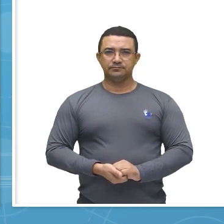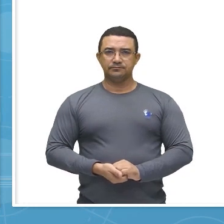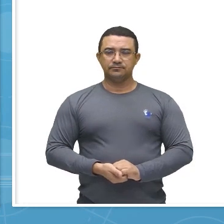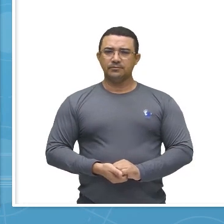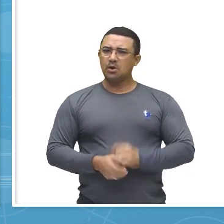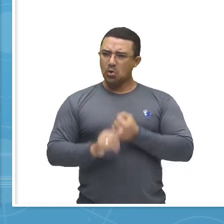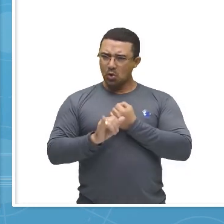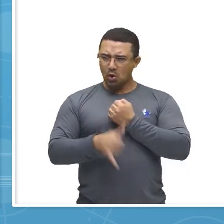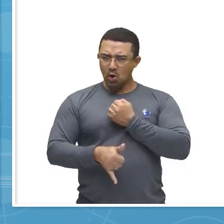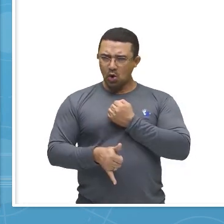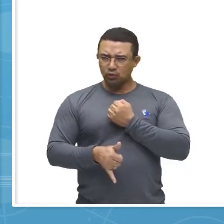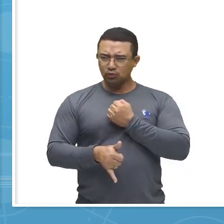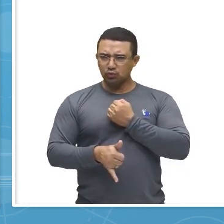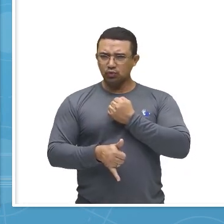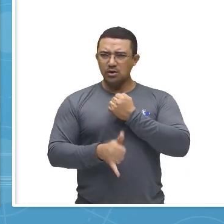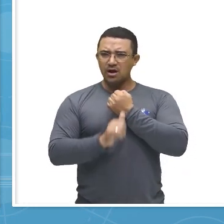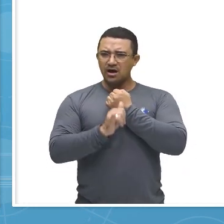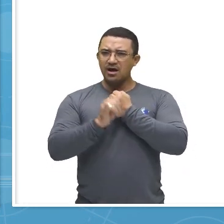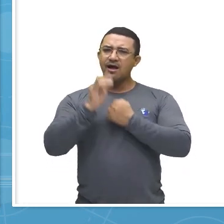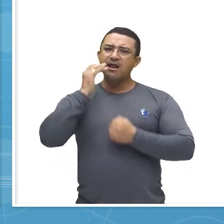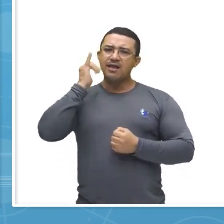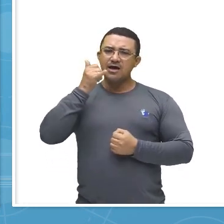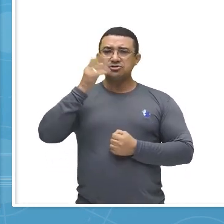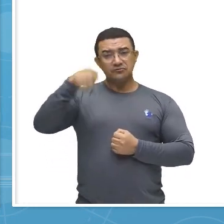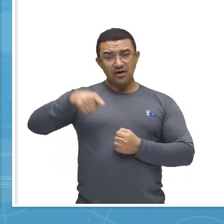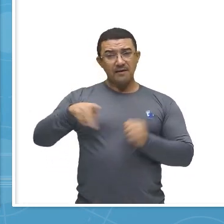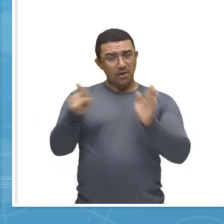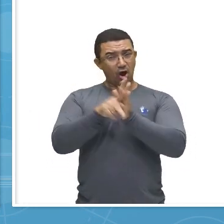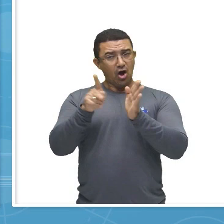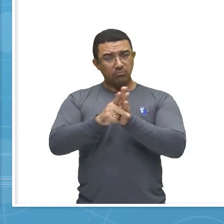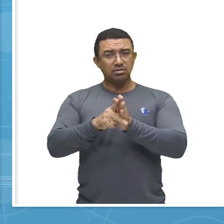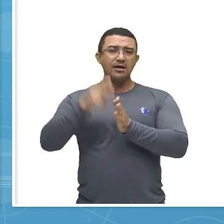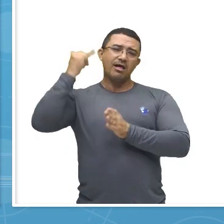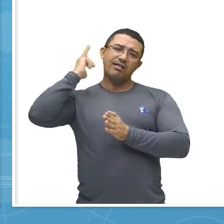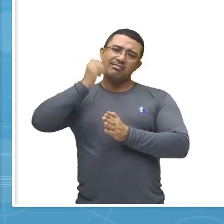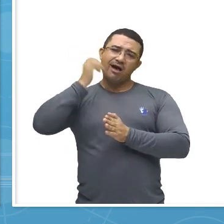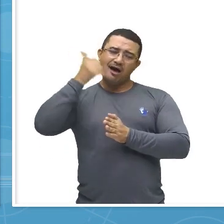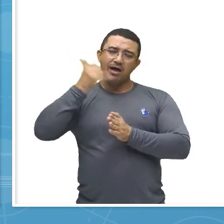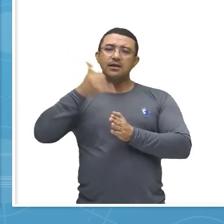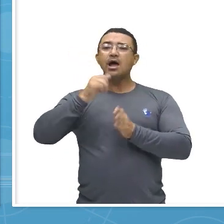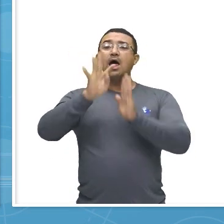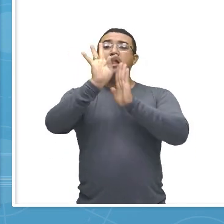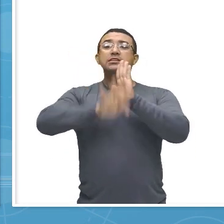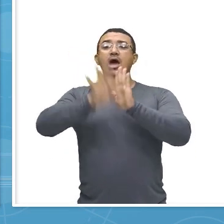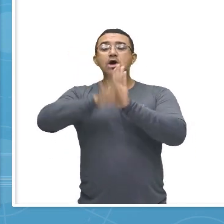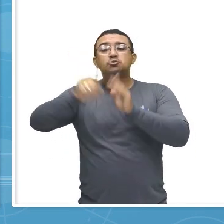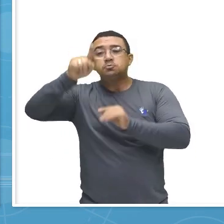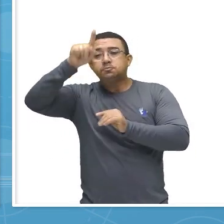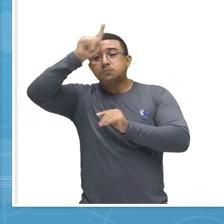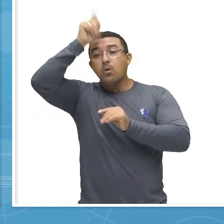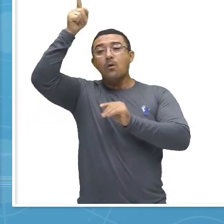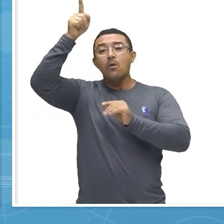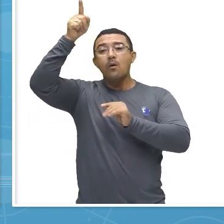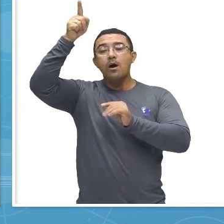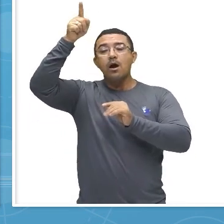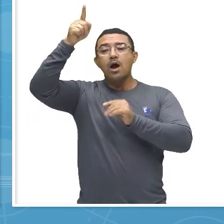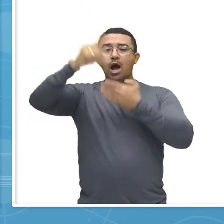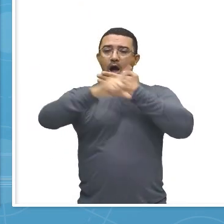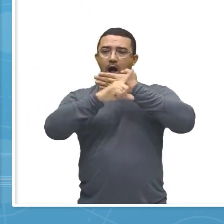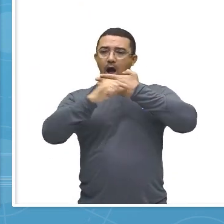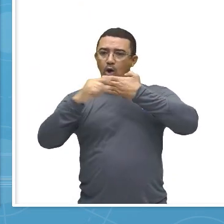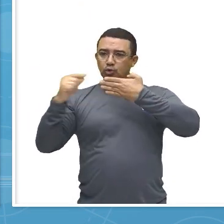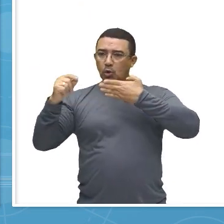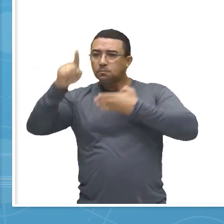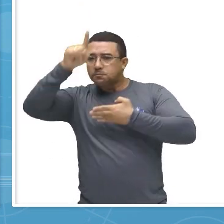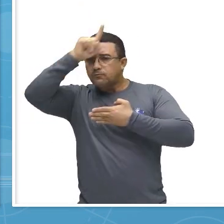conto narrativo? O conto é uma narrativa, ou seja, um texto ficcional, uma ficção, uma criação da obra do